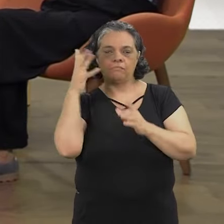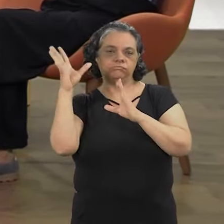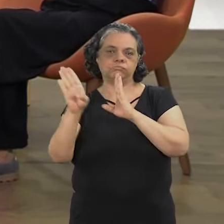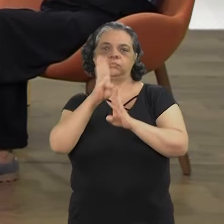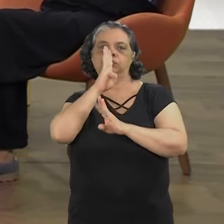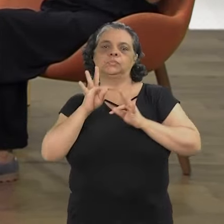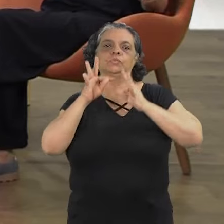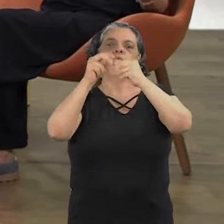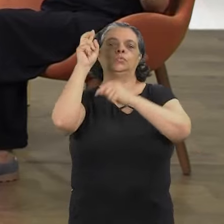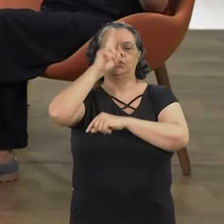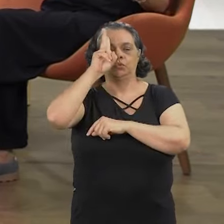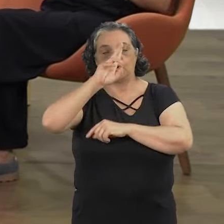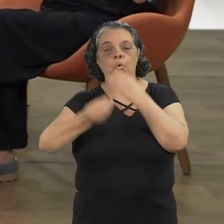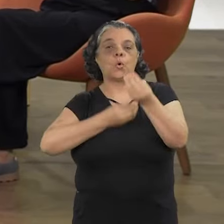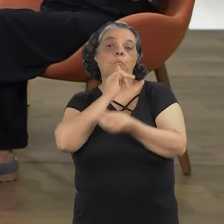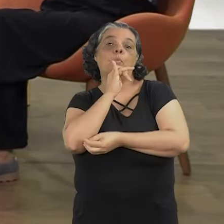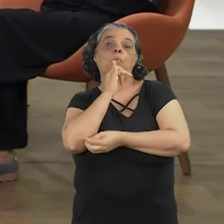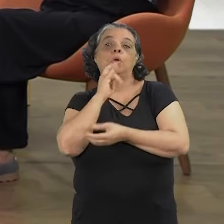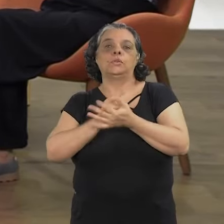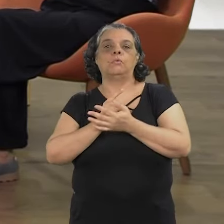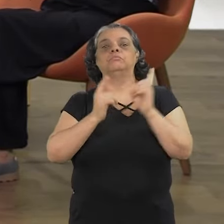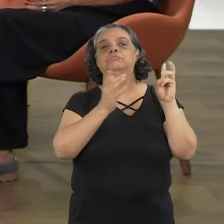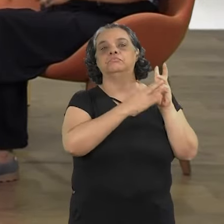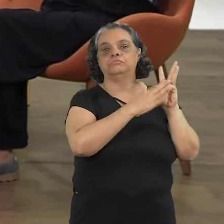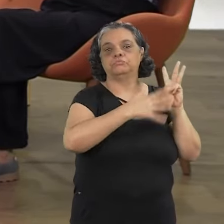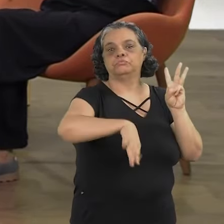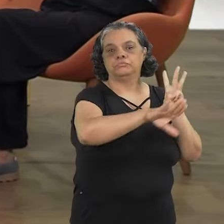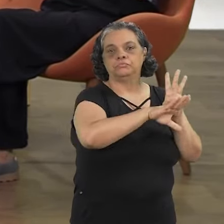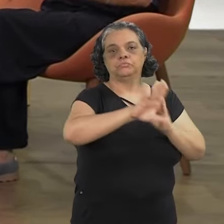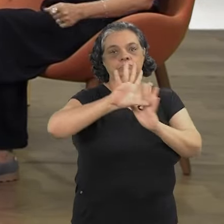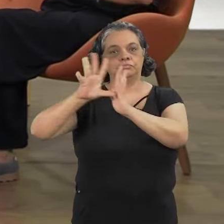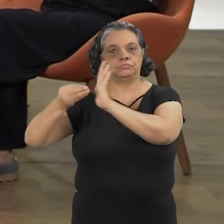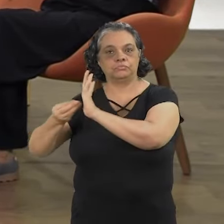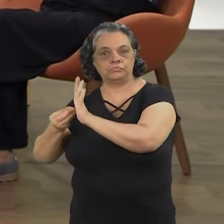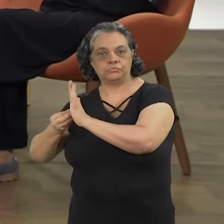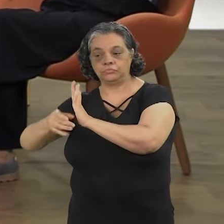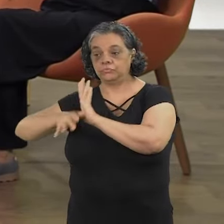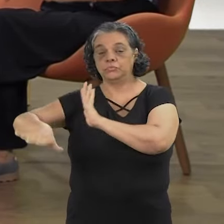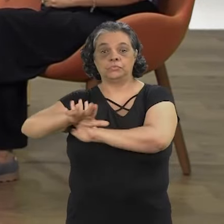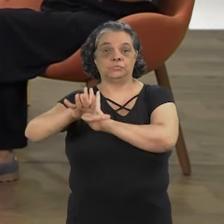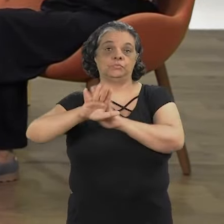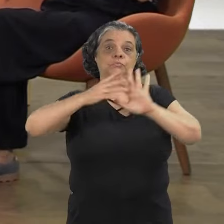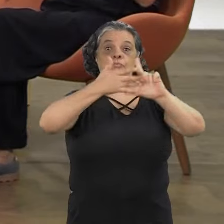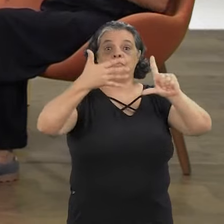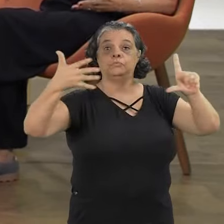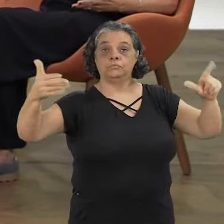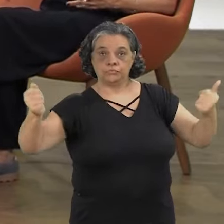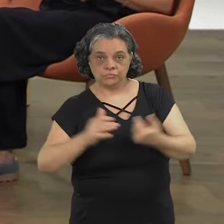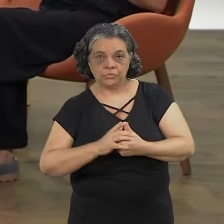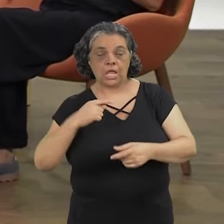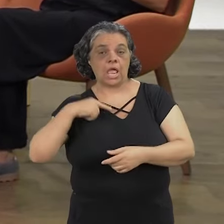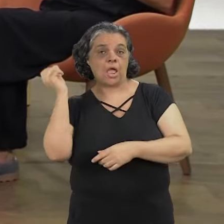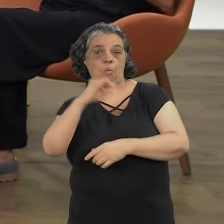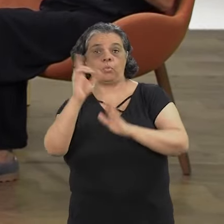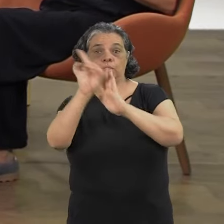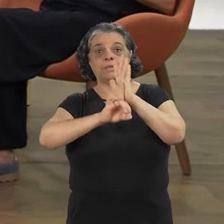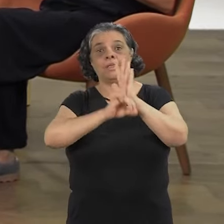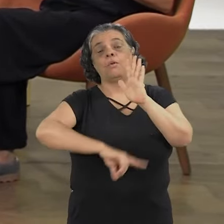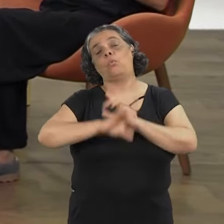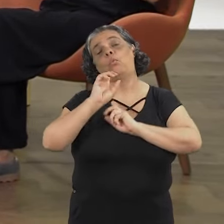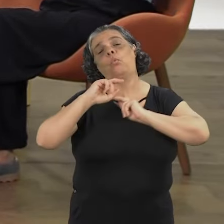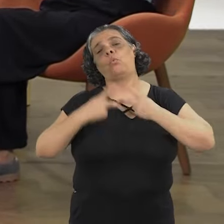silenciados durante toda a história como por exemplo os povos indígenas os povos negros a população lgbtq ap animais então é o